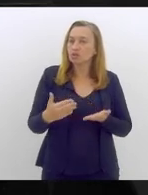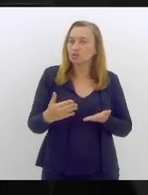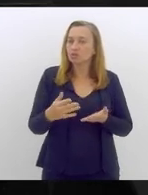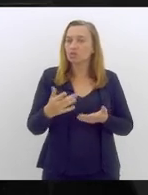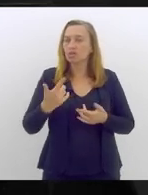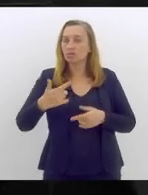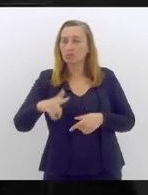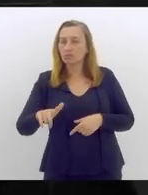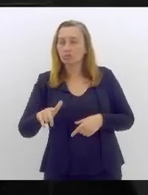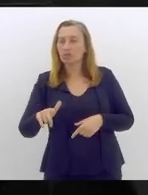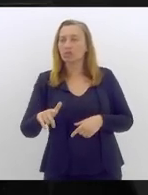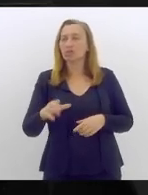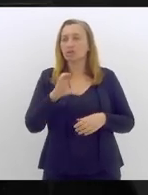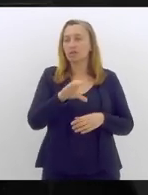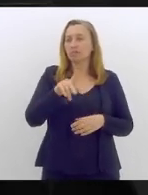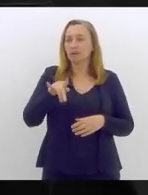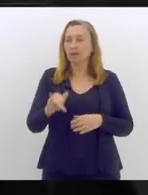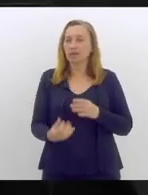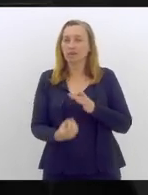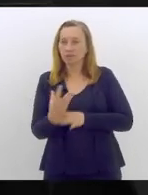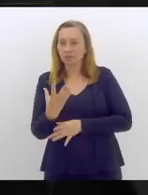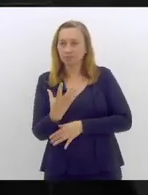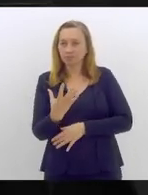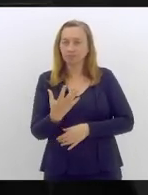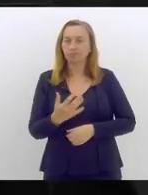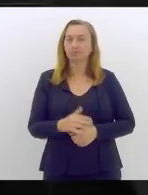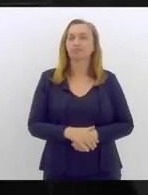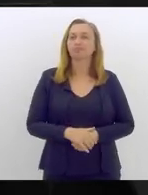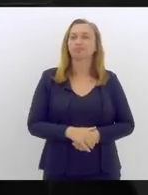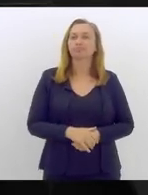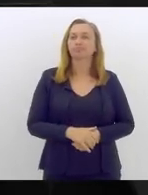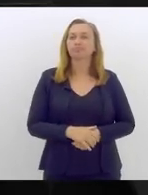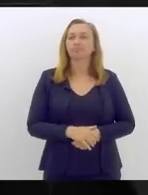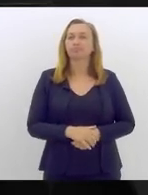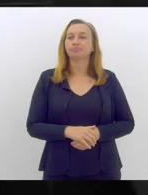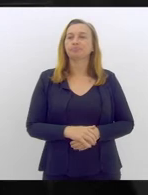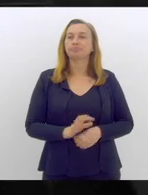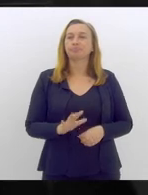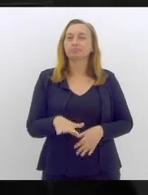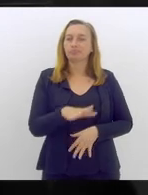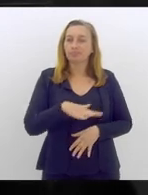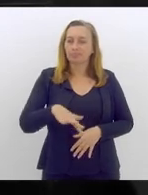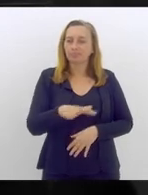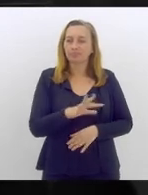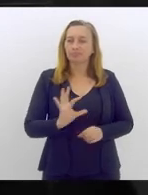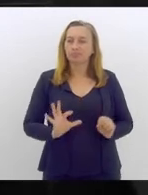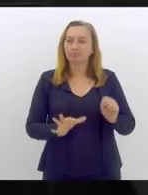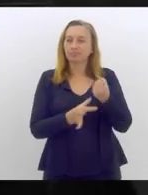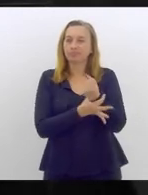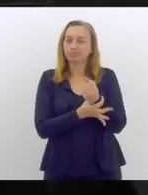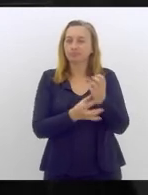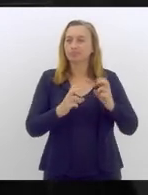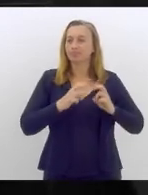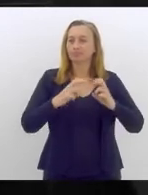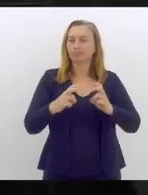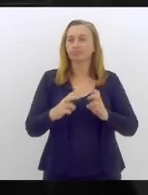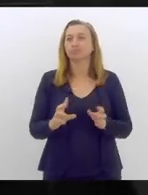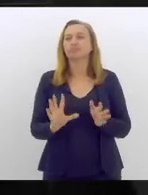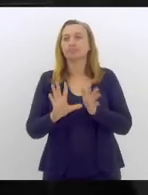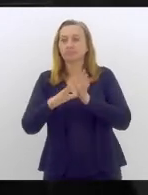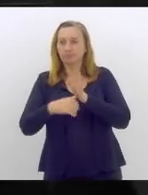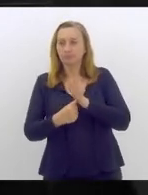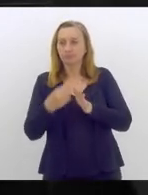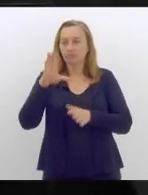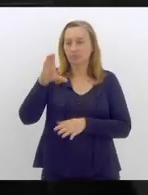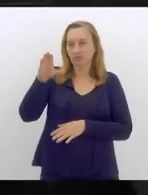depois que a CPI foi instalada as medidas voltadas à segurança na malha Ferroviária sobretudo enfrentamento ao crime de roubo e